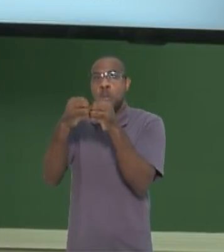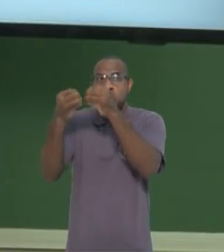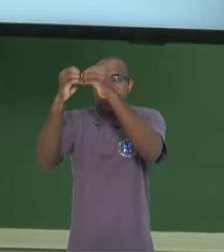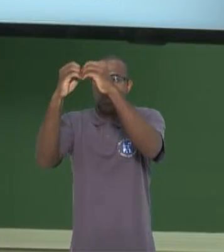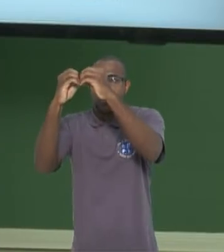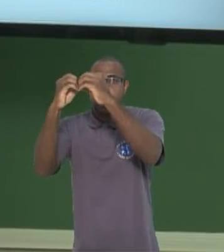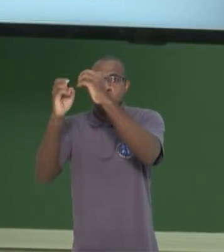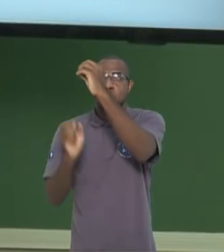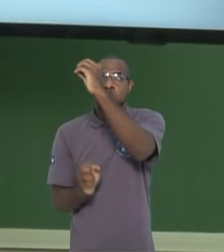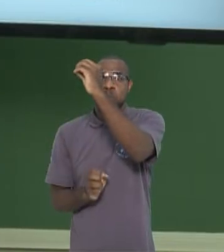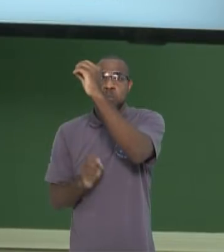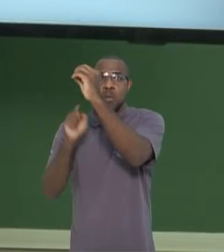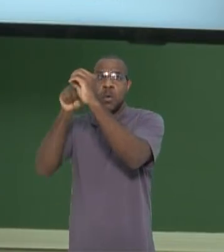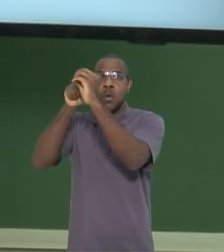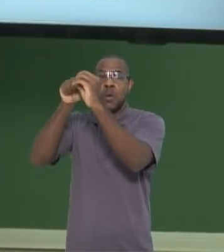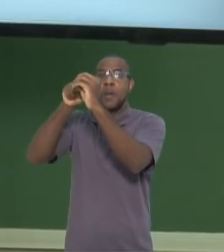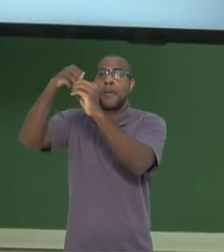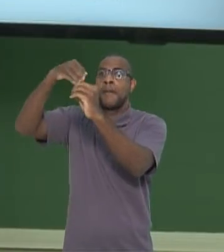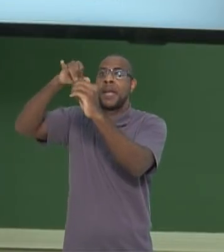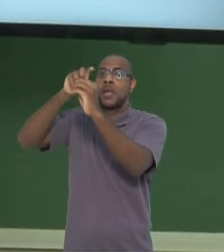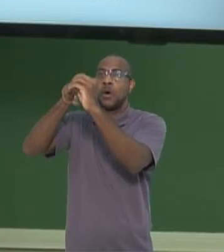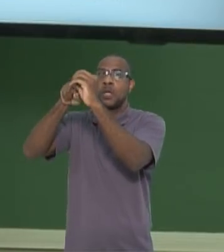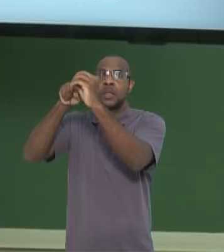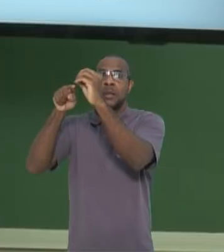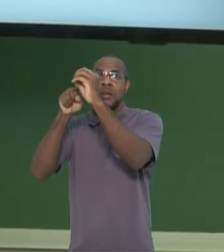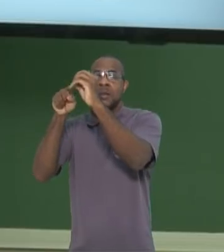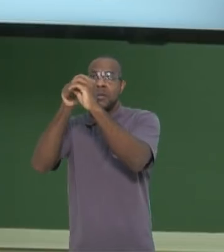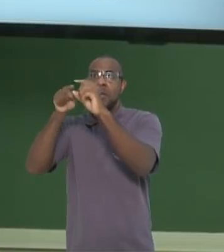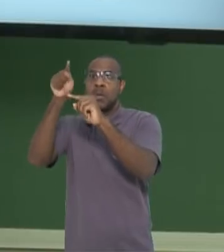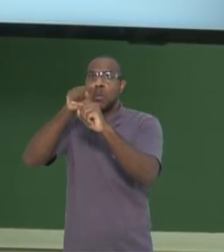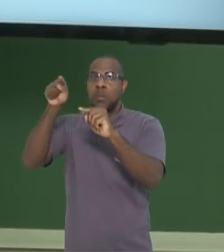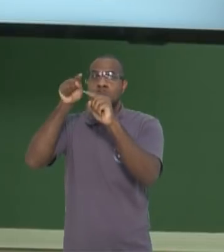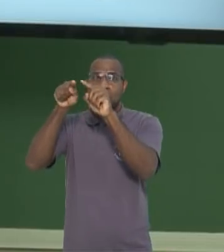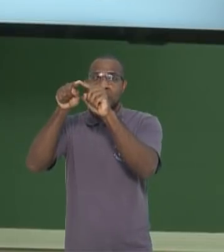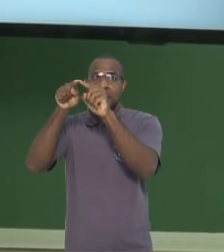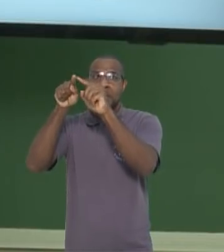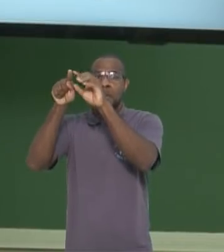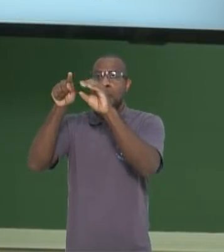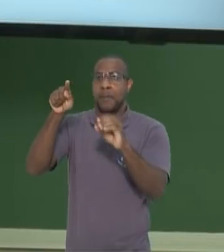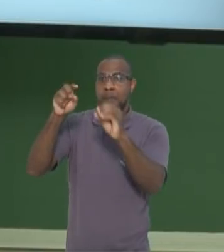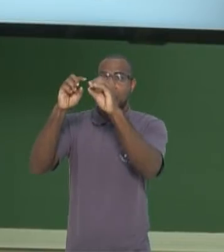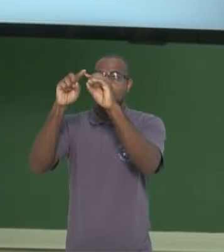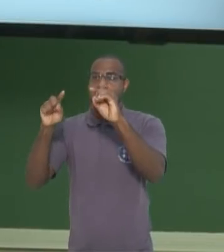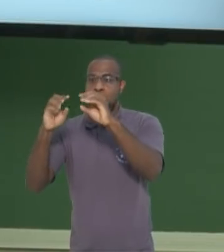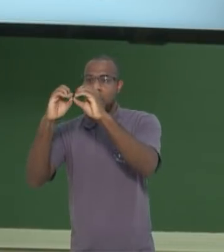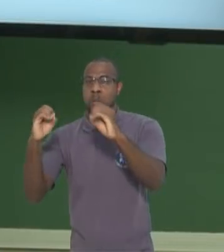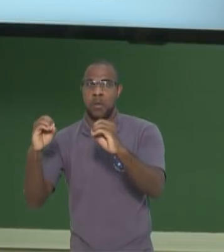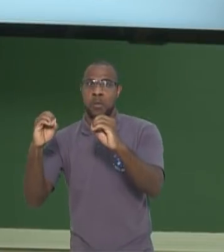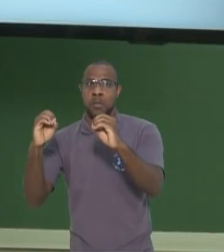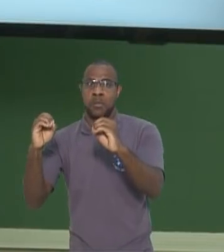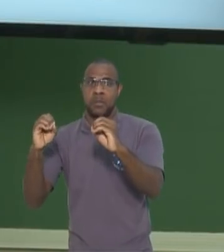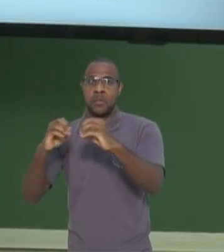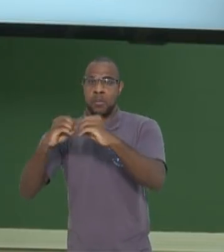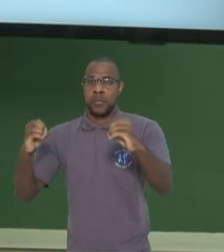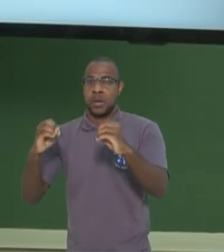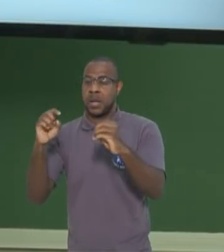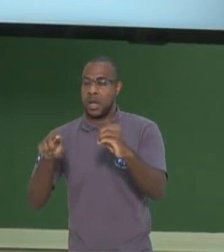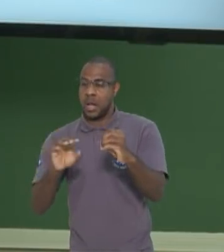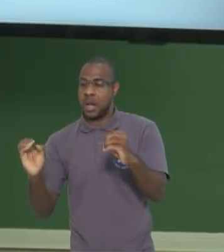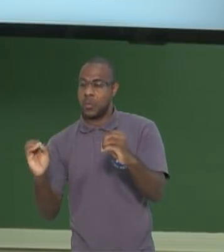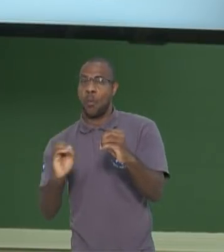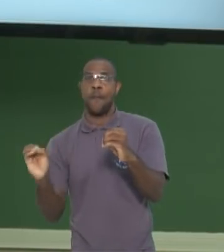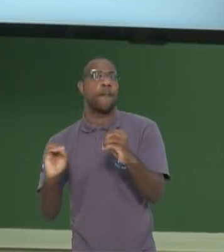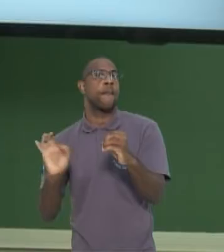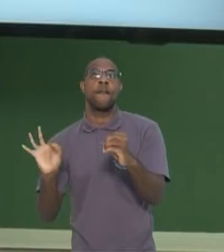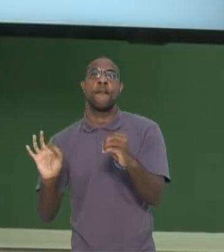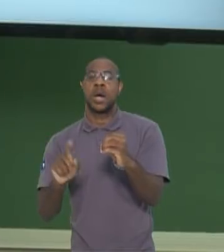na meiose 1, é pior, porque todos os gametas aqui serão afetados. Metade deles não vão ter essa cópia do cromossomo e a outra